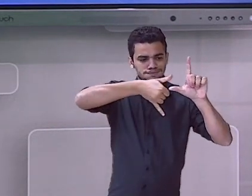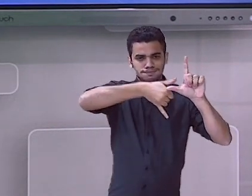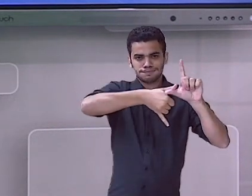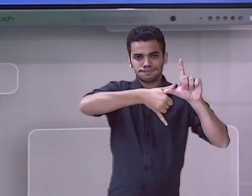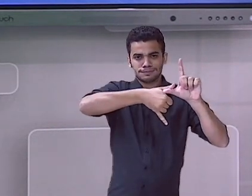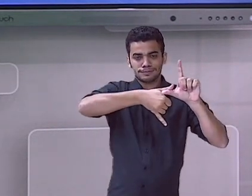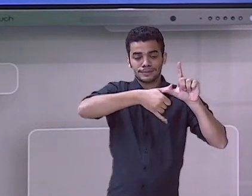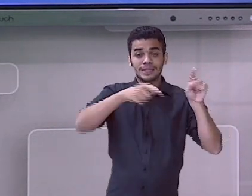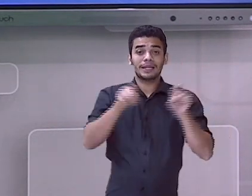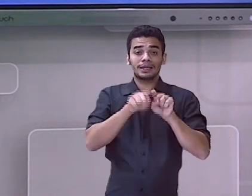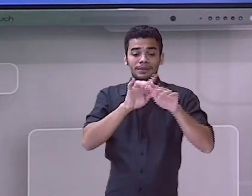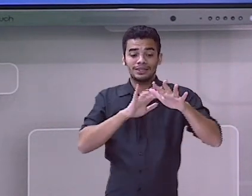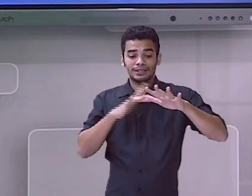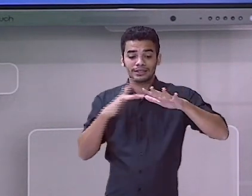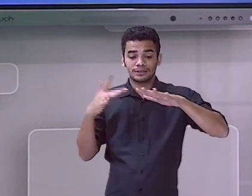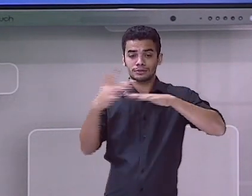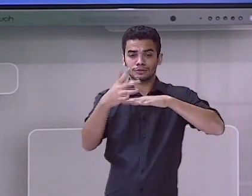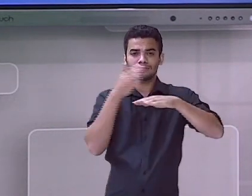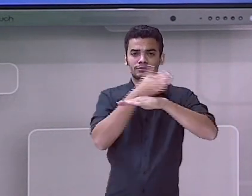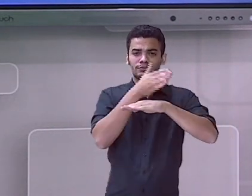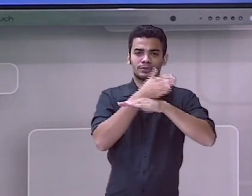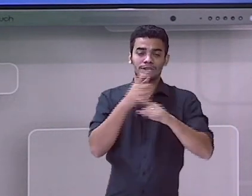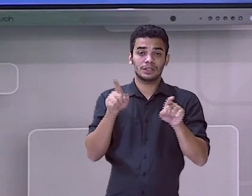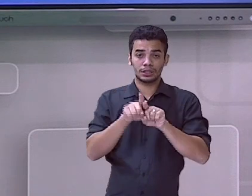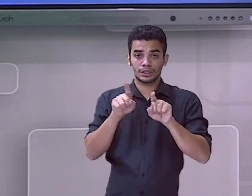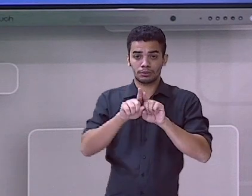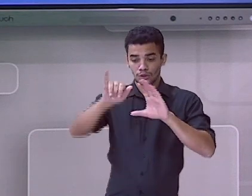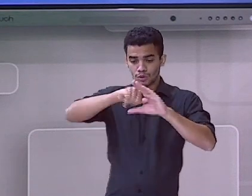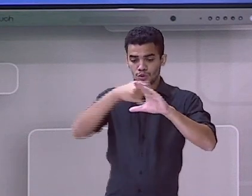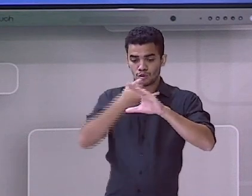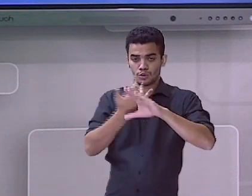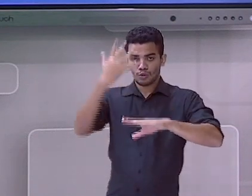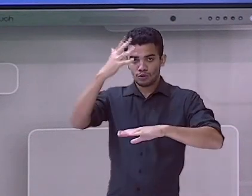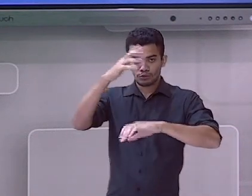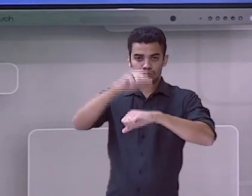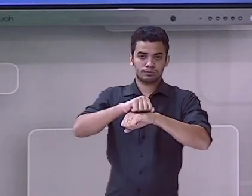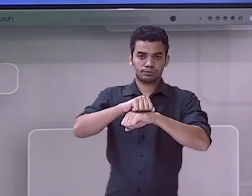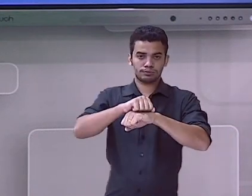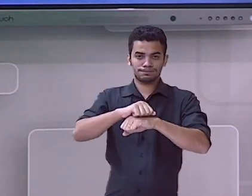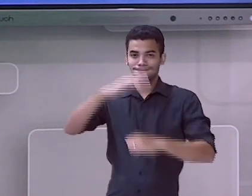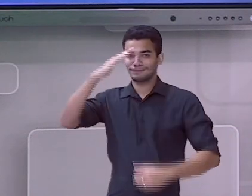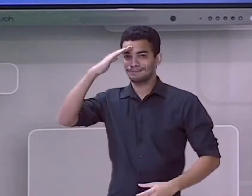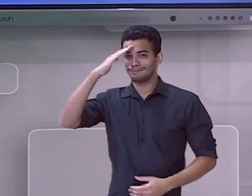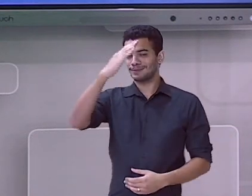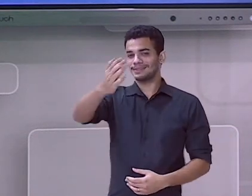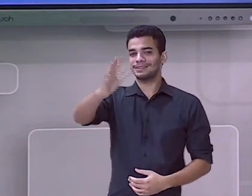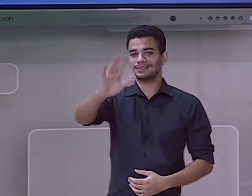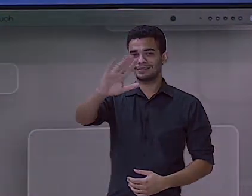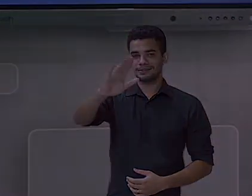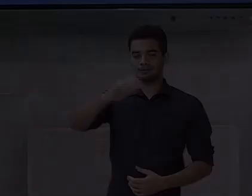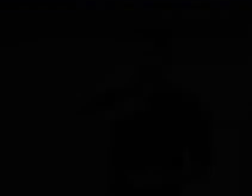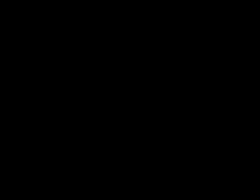acessar nossas redes sociais e se inscrever em nosso canal do YouTube SMED-GV. Até a próxima!